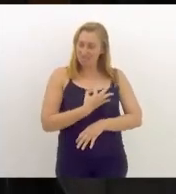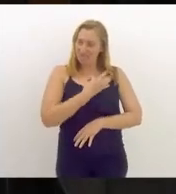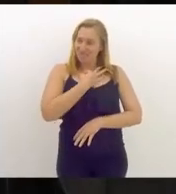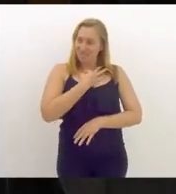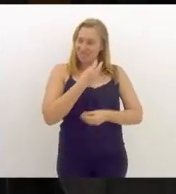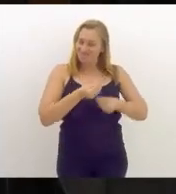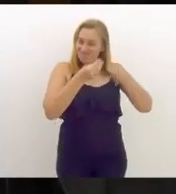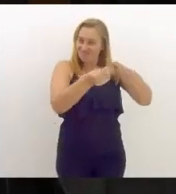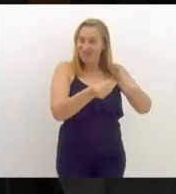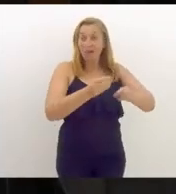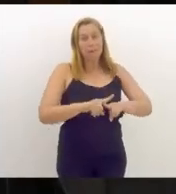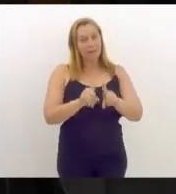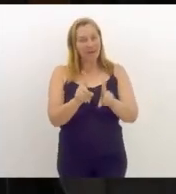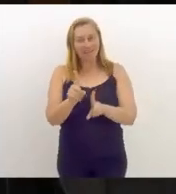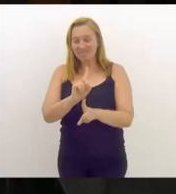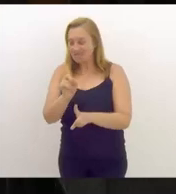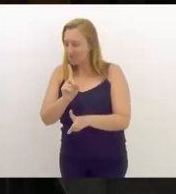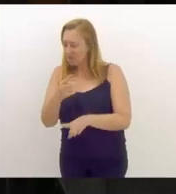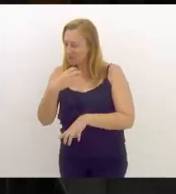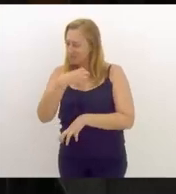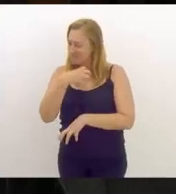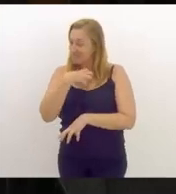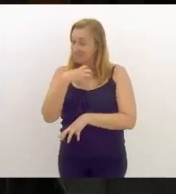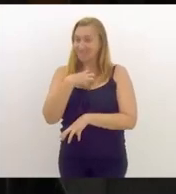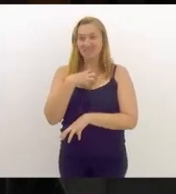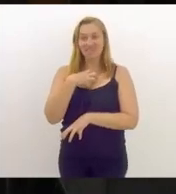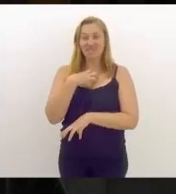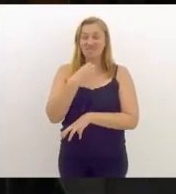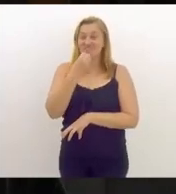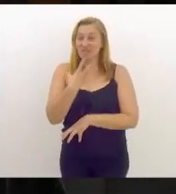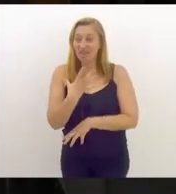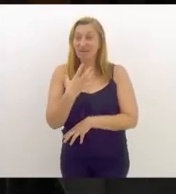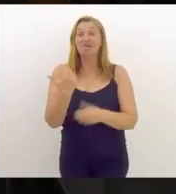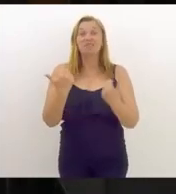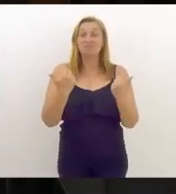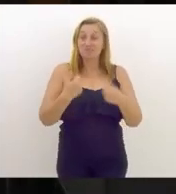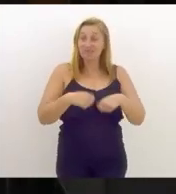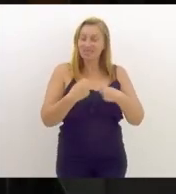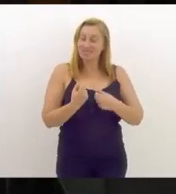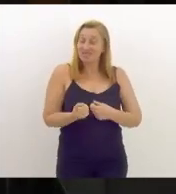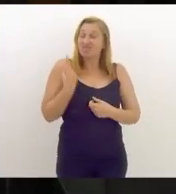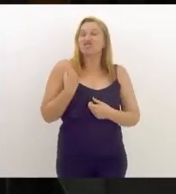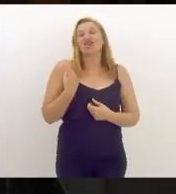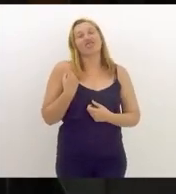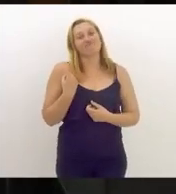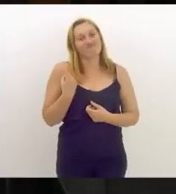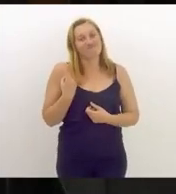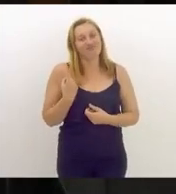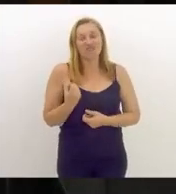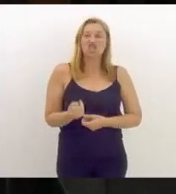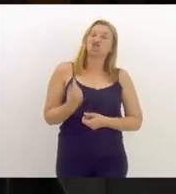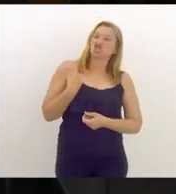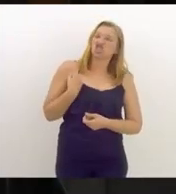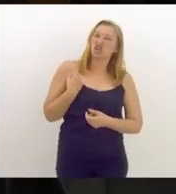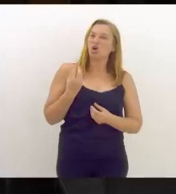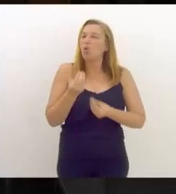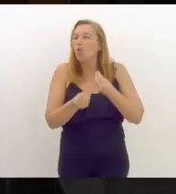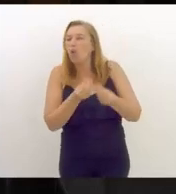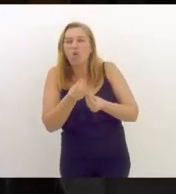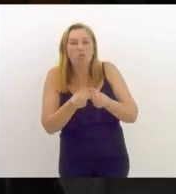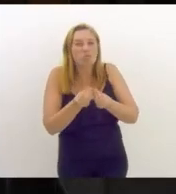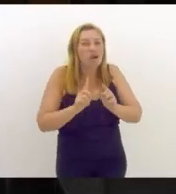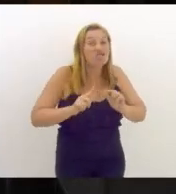Mas se nós não nos sentirmos confortáveis temos que estranhar estranhar a forma que foi